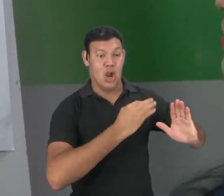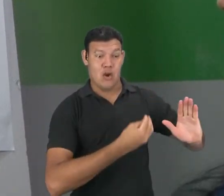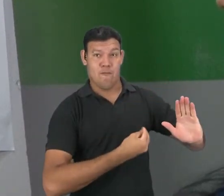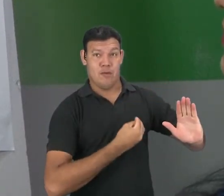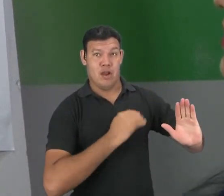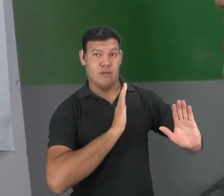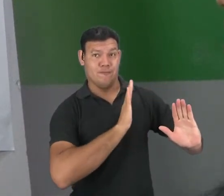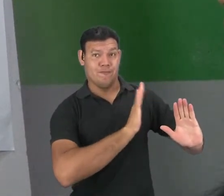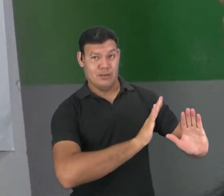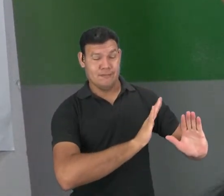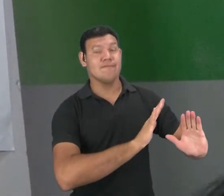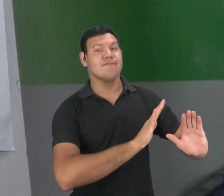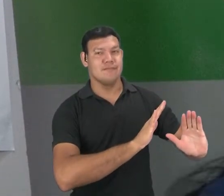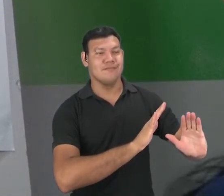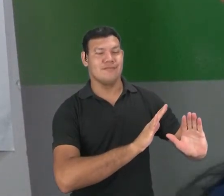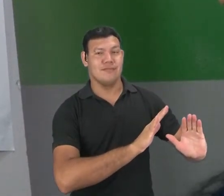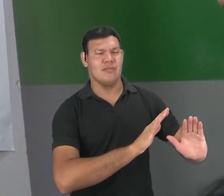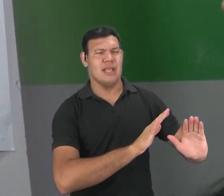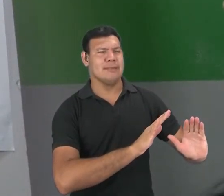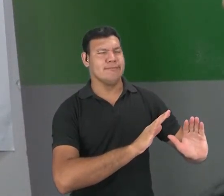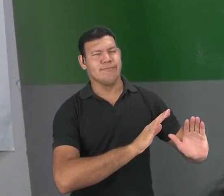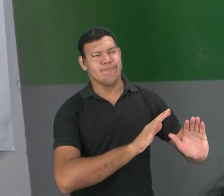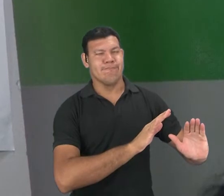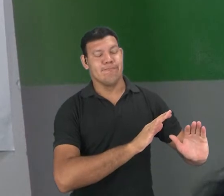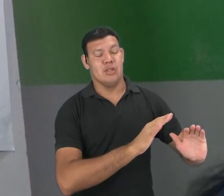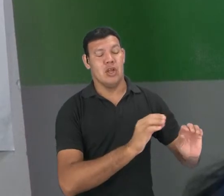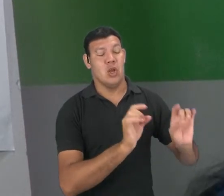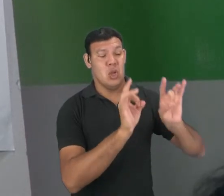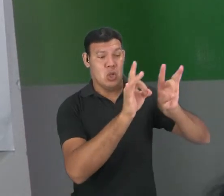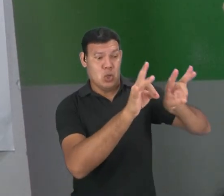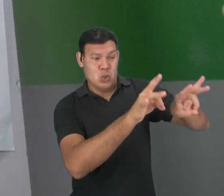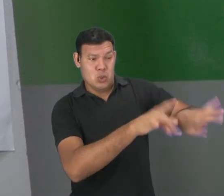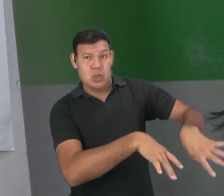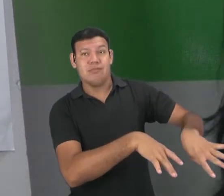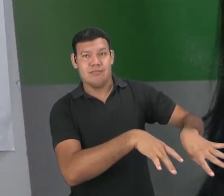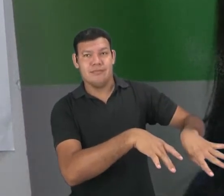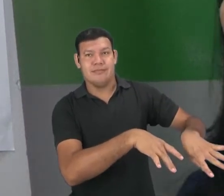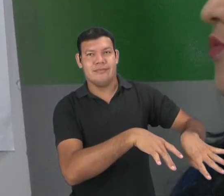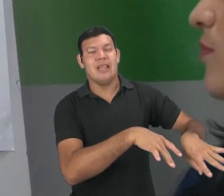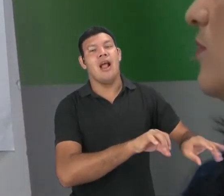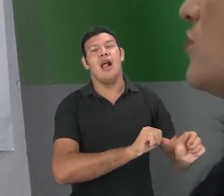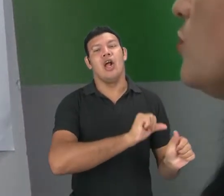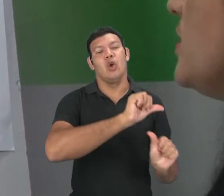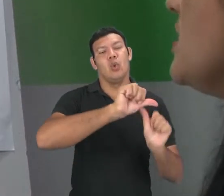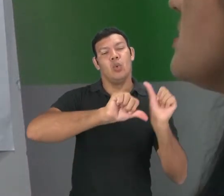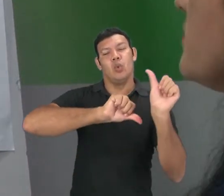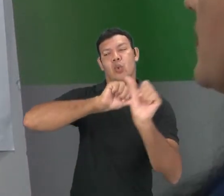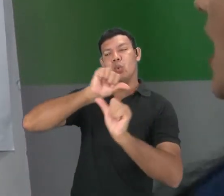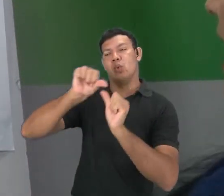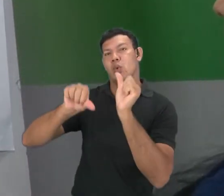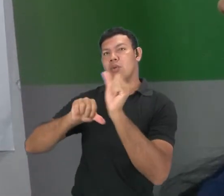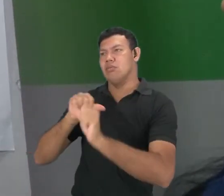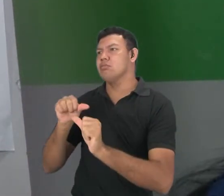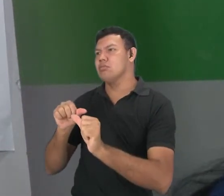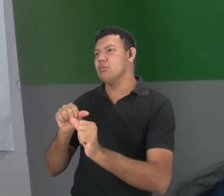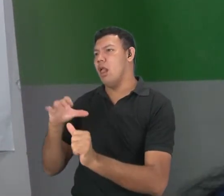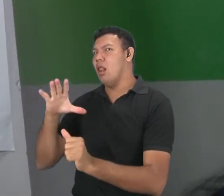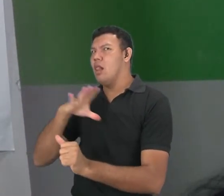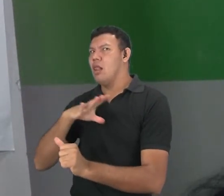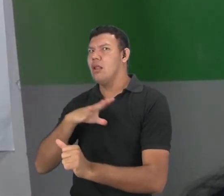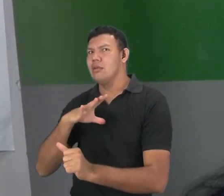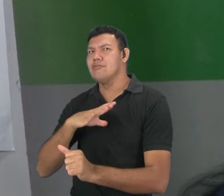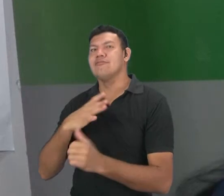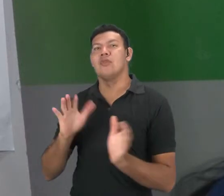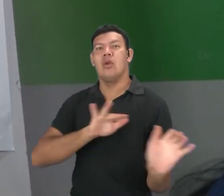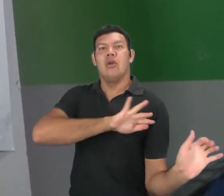a zona rural, e vem aqui para a cidade. É só para a gente entender um pouco sobre isso. Aqui, ó, a gente vê,